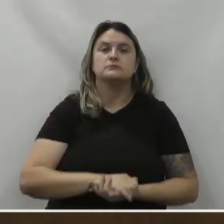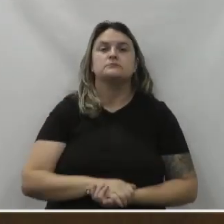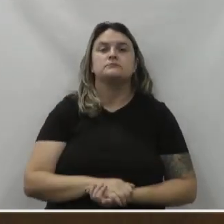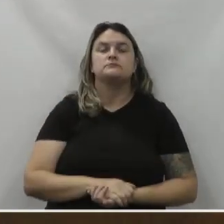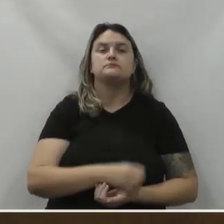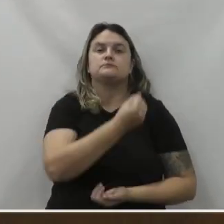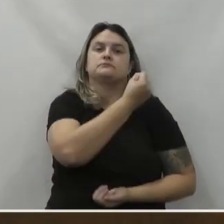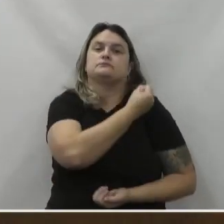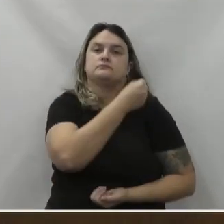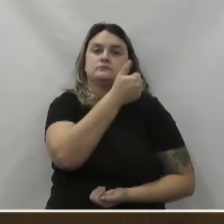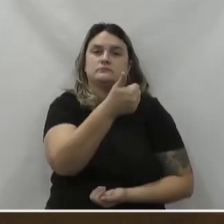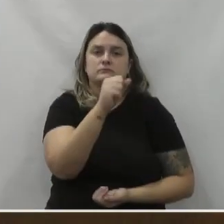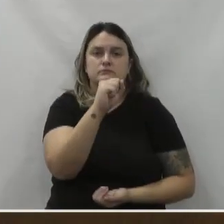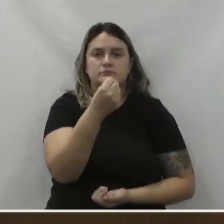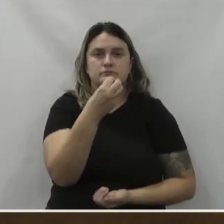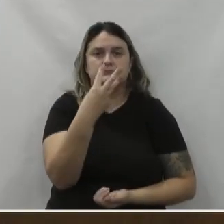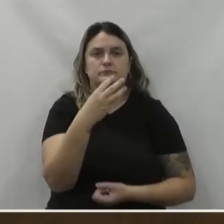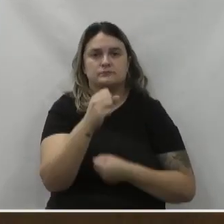Indicação número